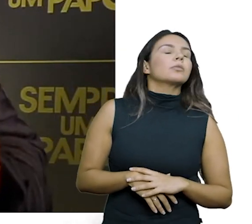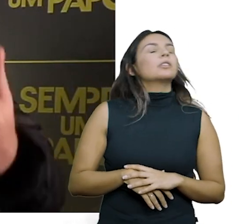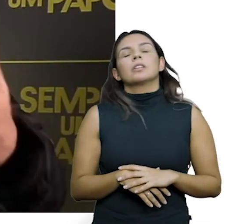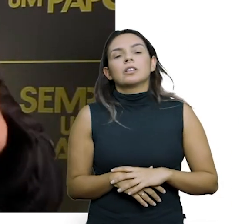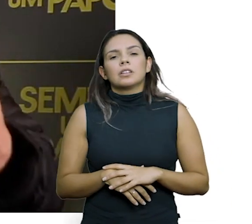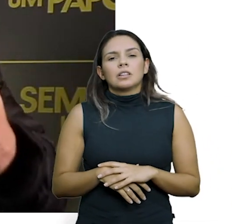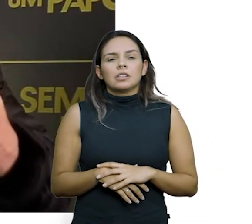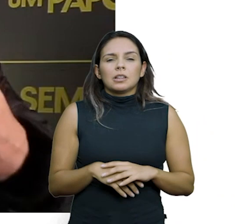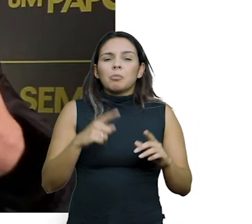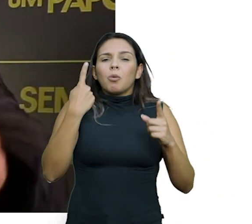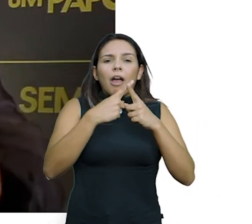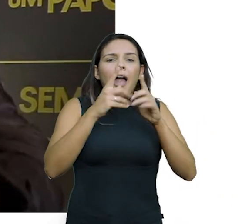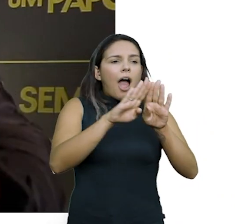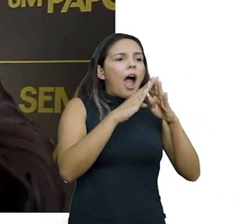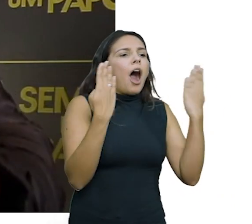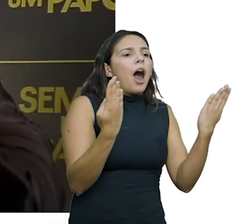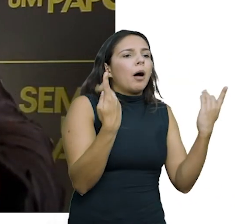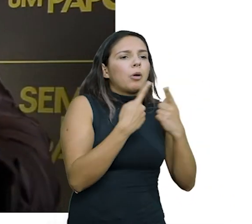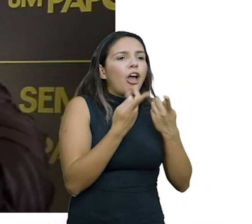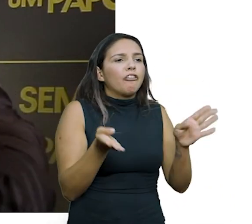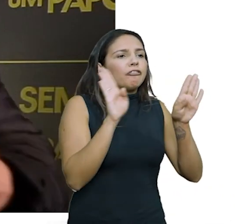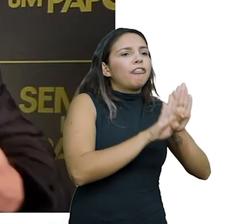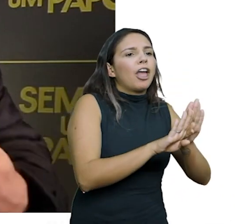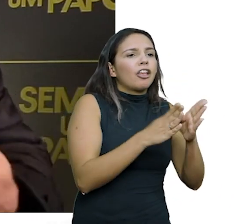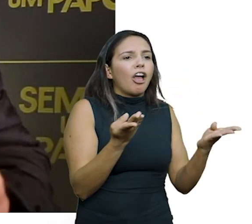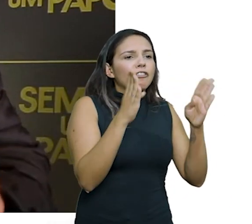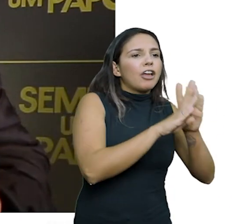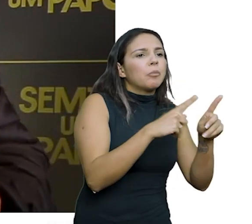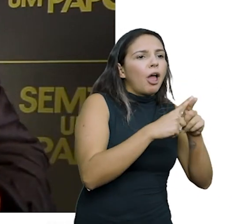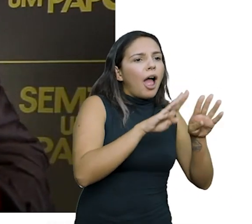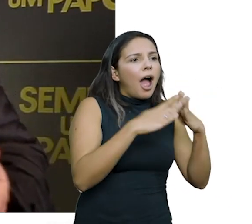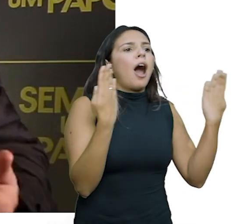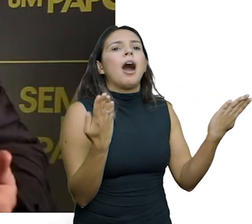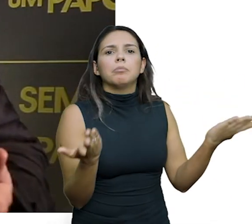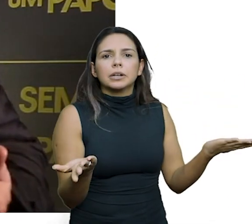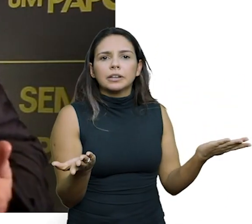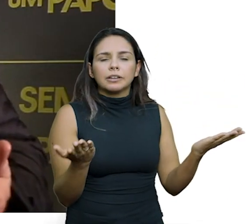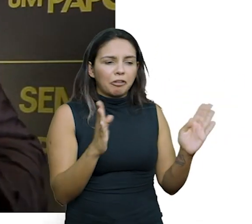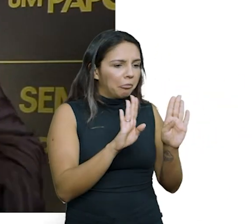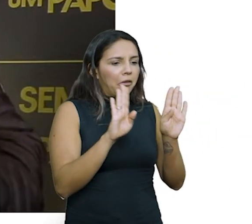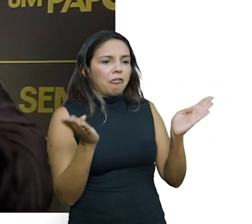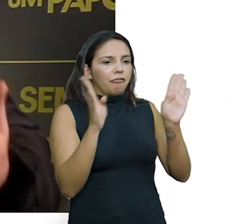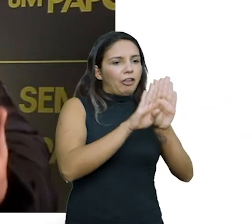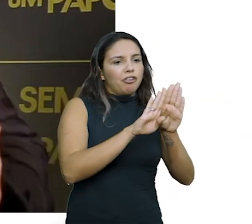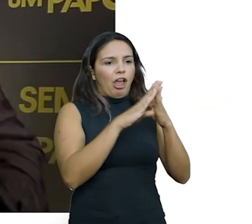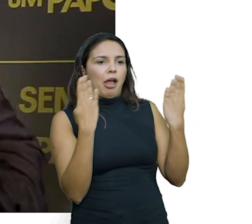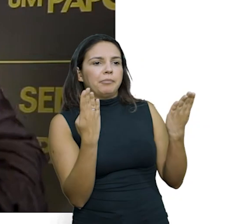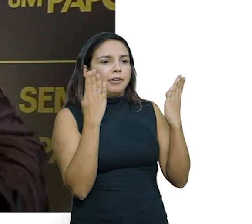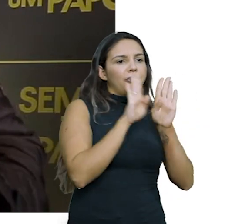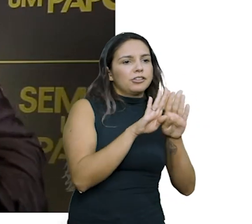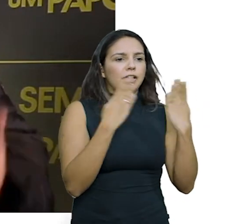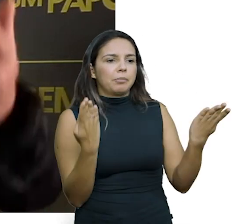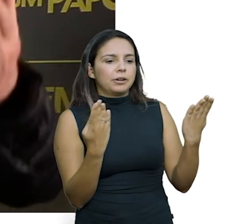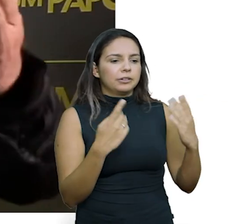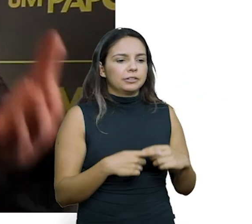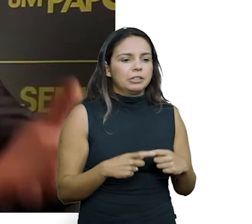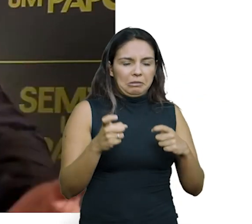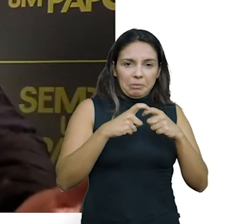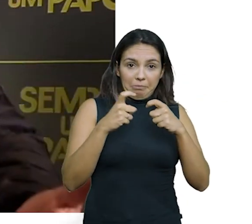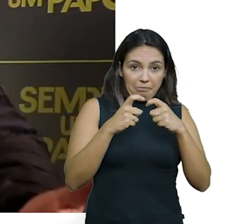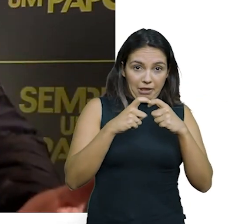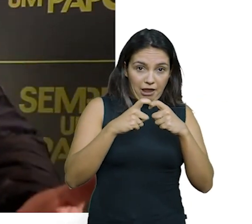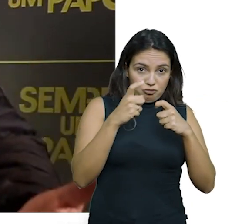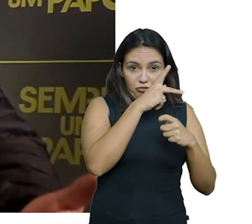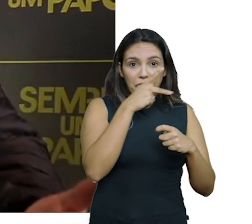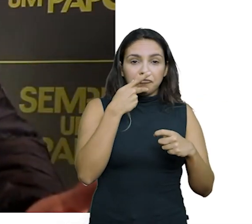si. Se abre, por que fecha? Porque fecha, se abre. Não é? As autoridades médicas estão dizendo, se baixa o